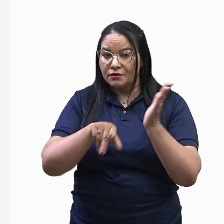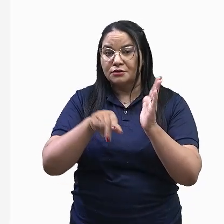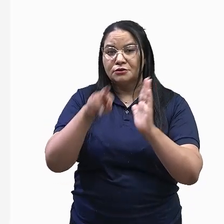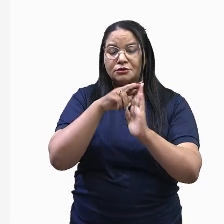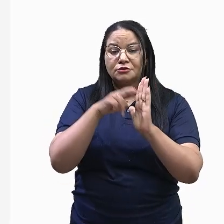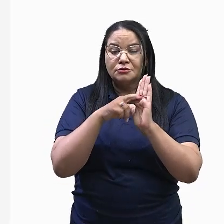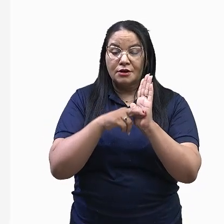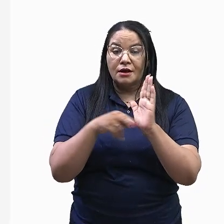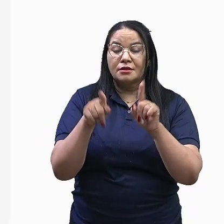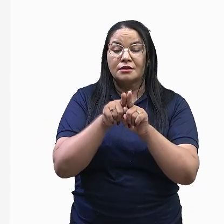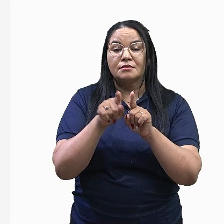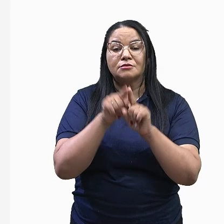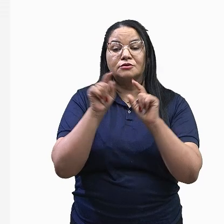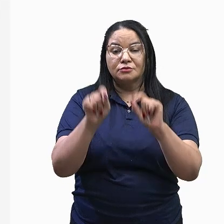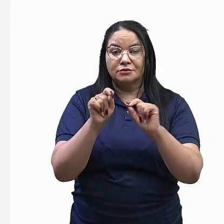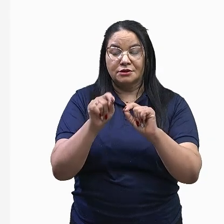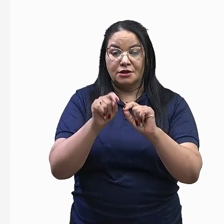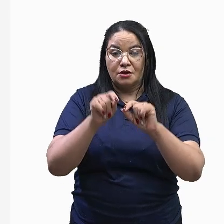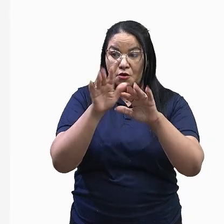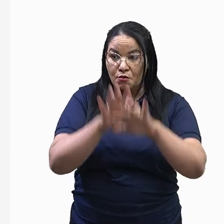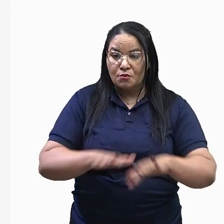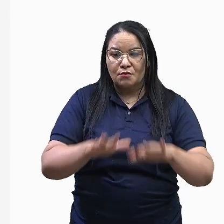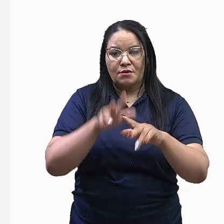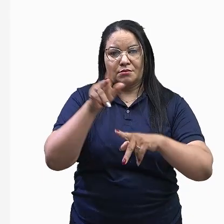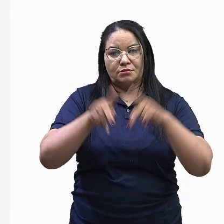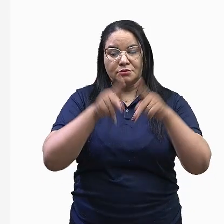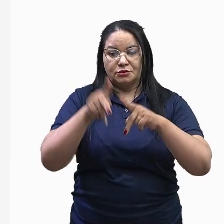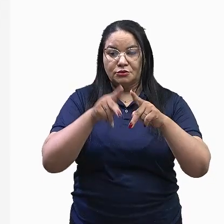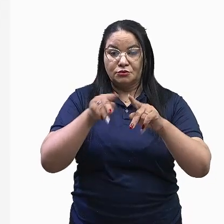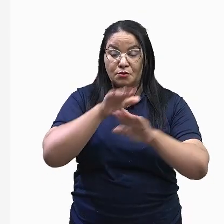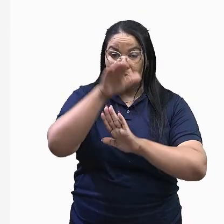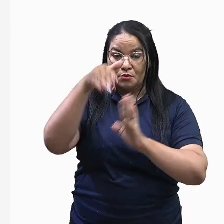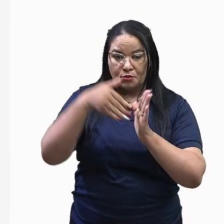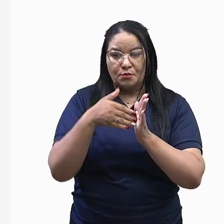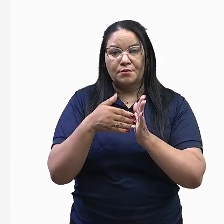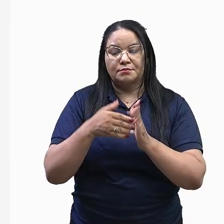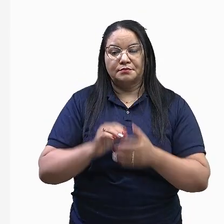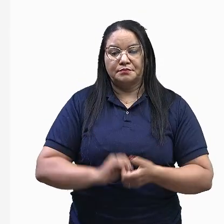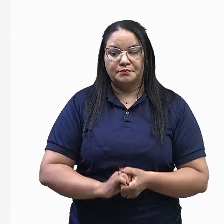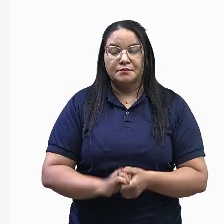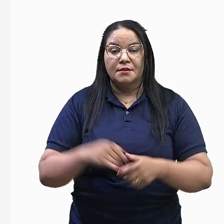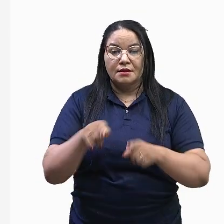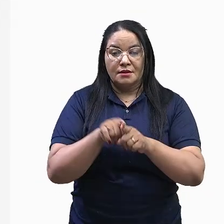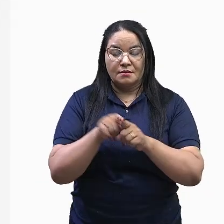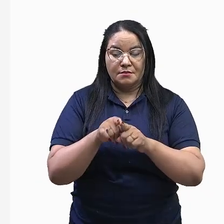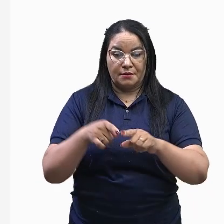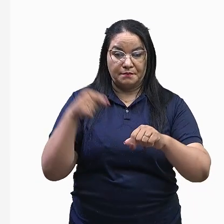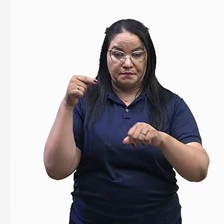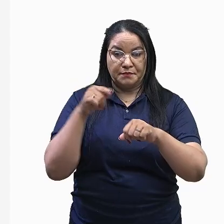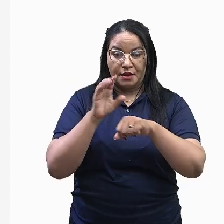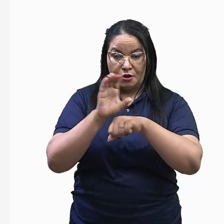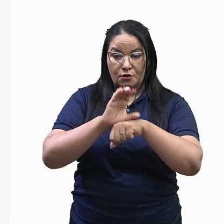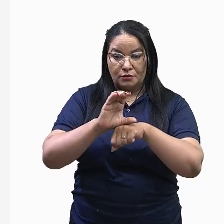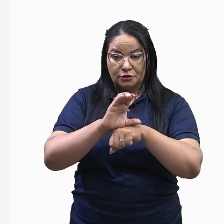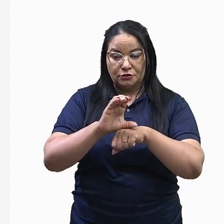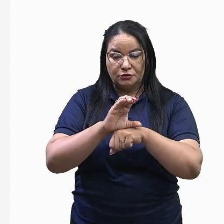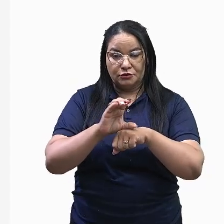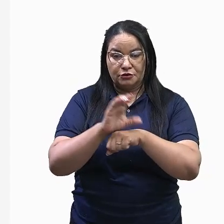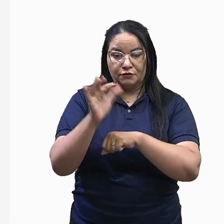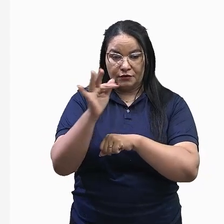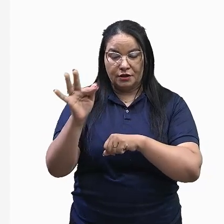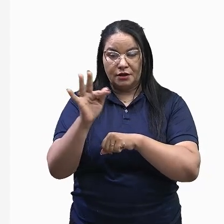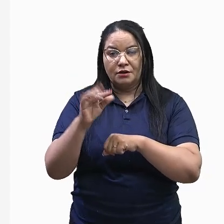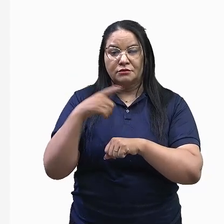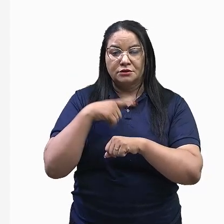coisas da nação como um todo, né? E aí, a partir dela, a Constituição Federal, existem